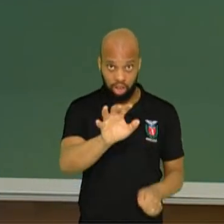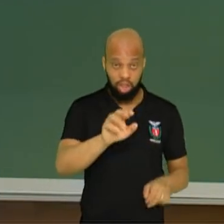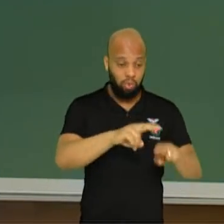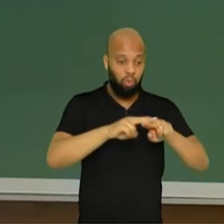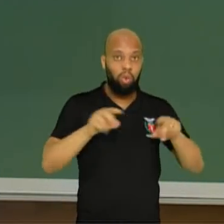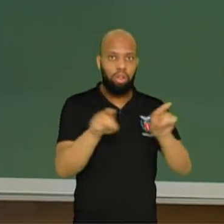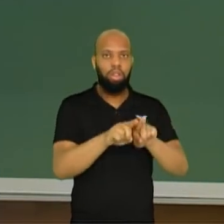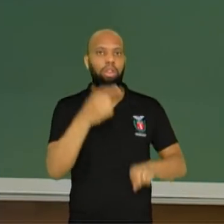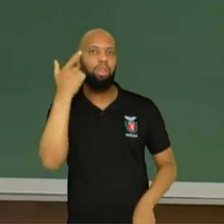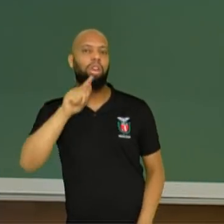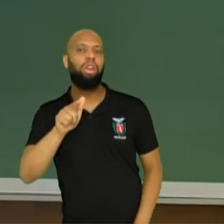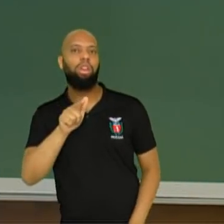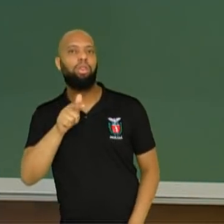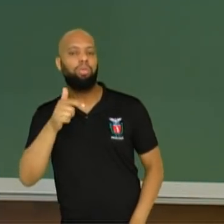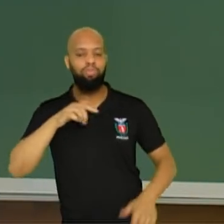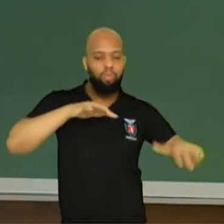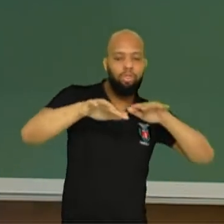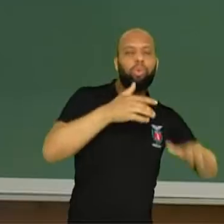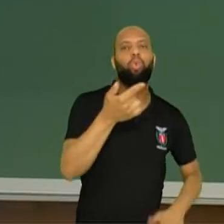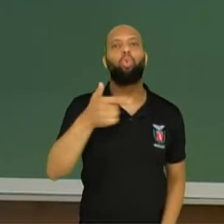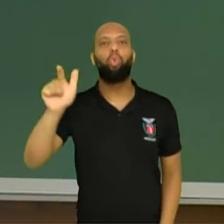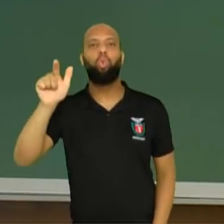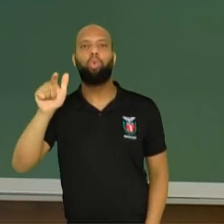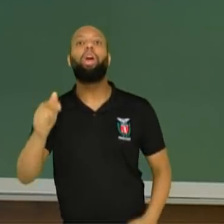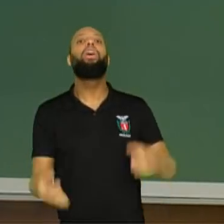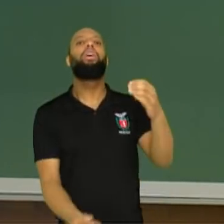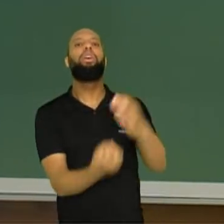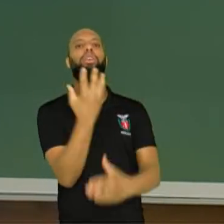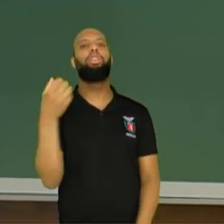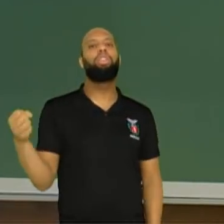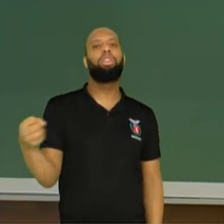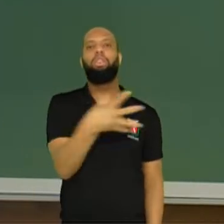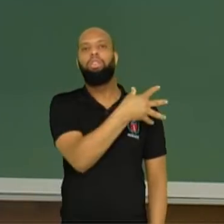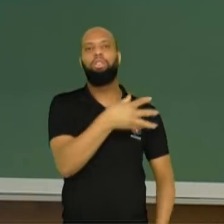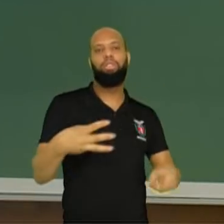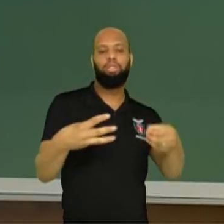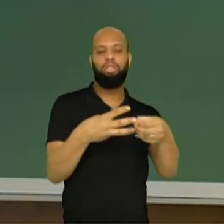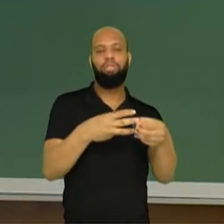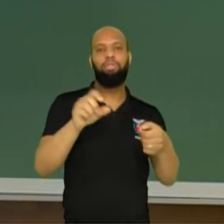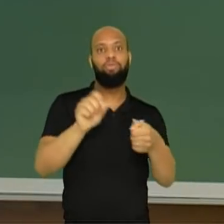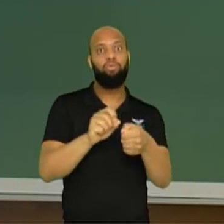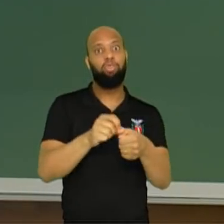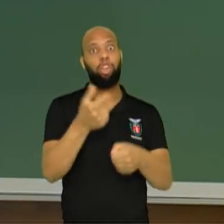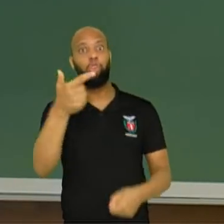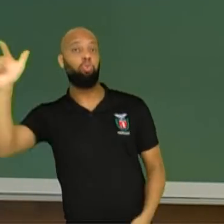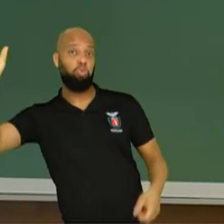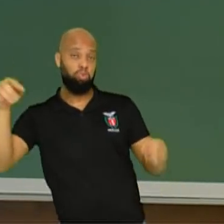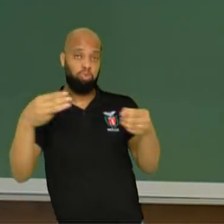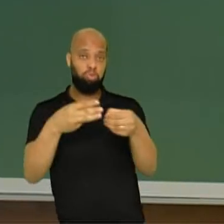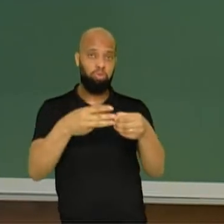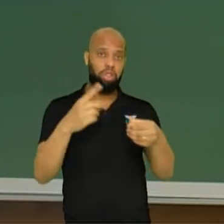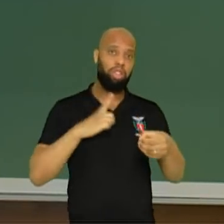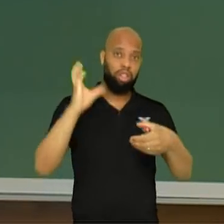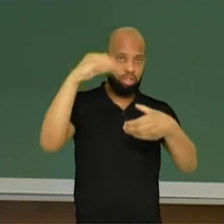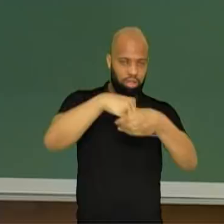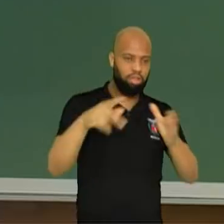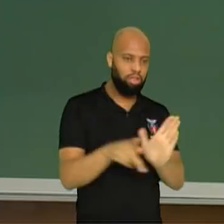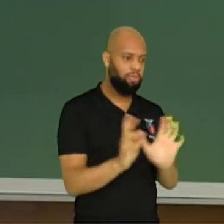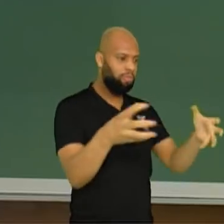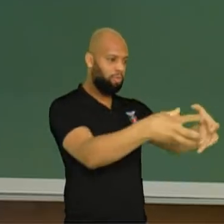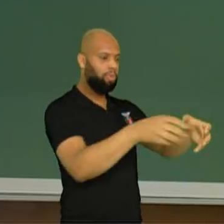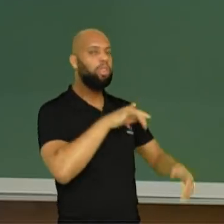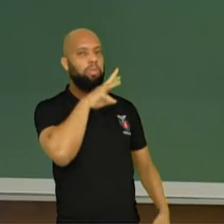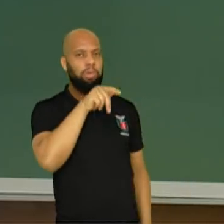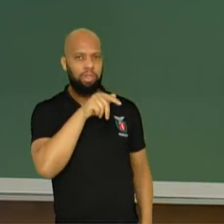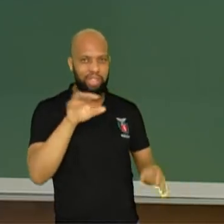consegue ir para outros lugares para originar novas células. Então, ela vai fazer qualquer outra célula dentro da esponja.